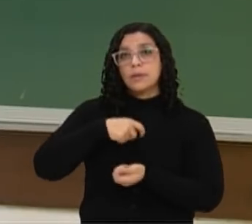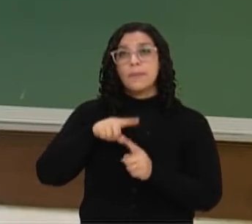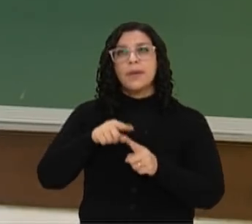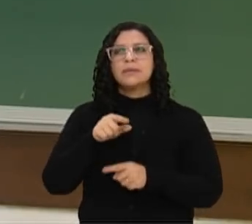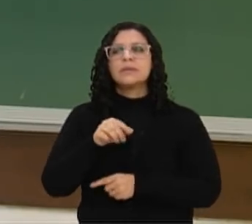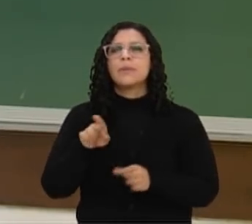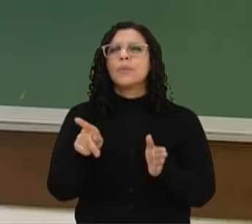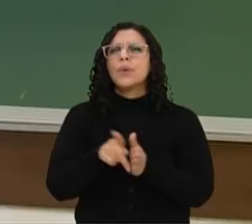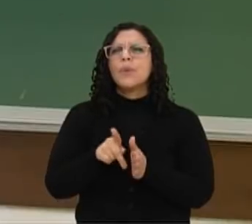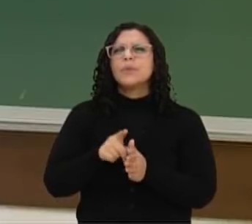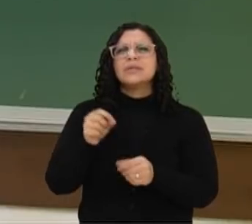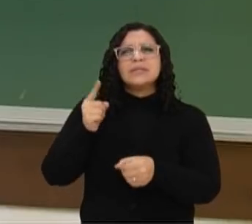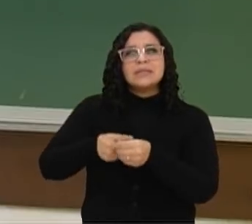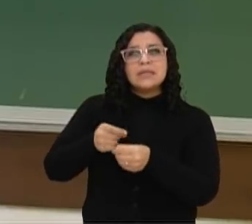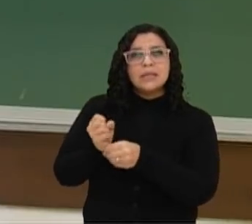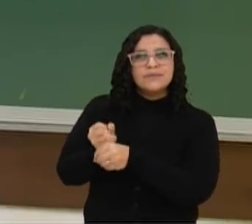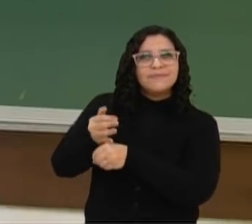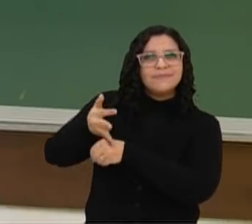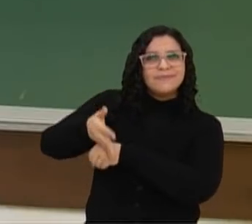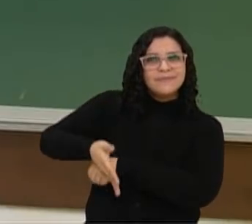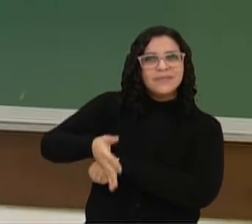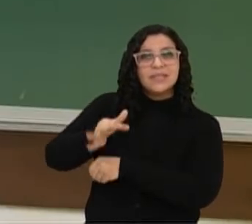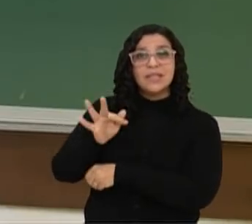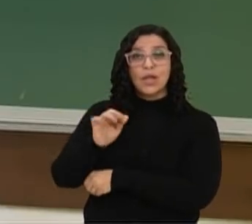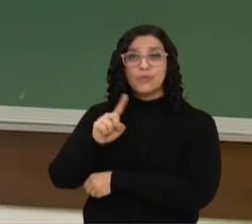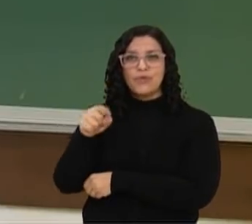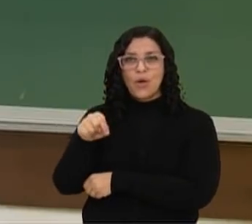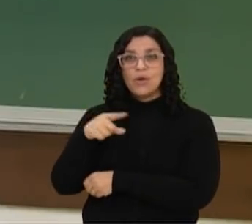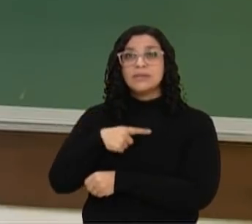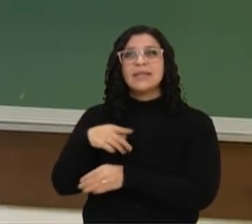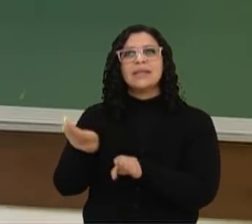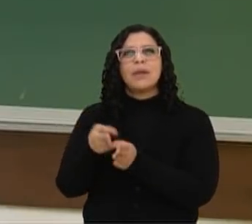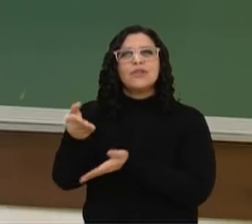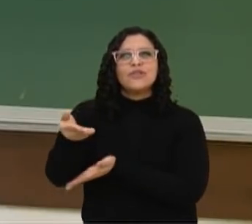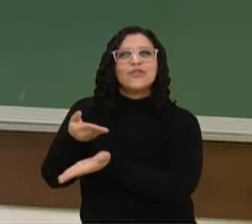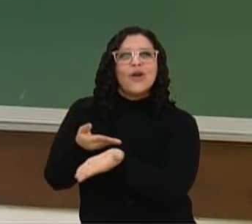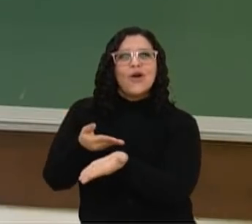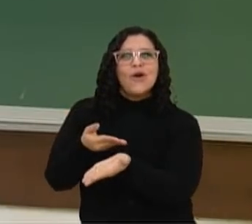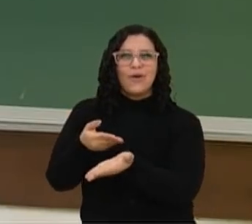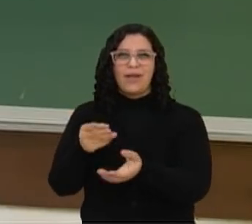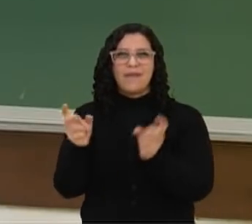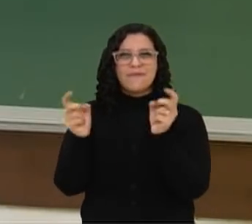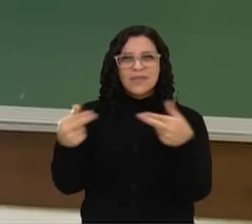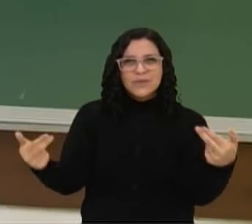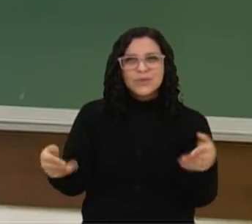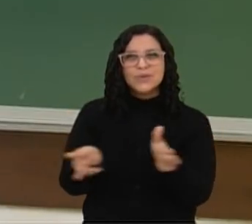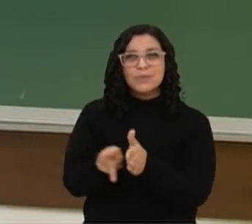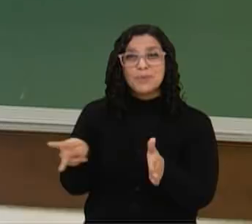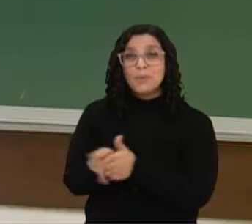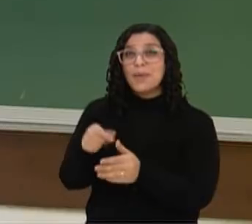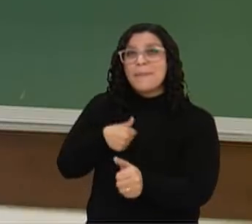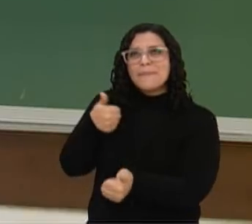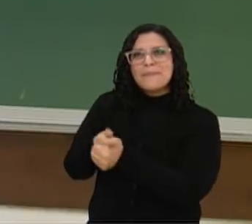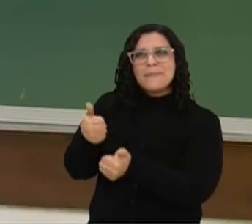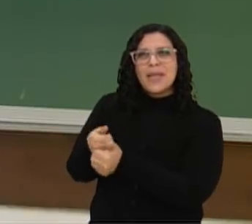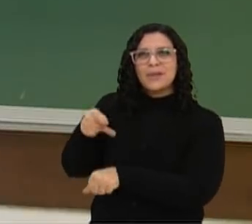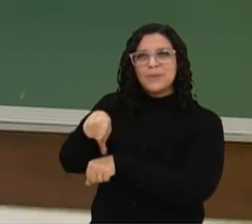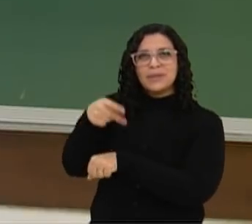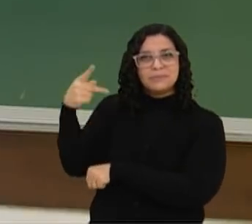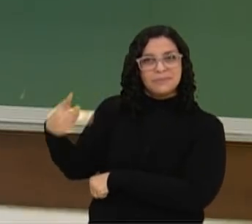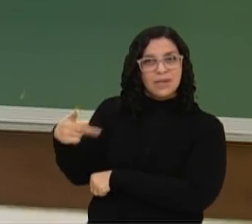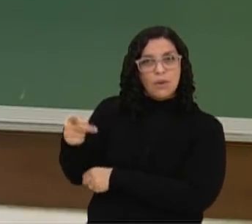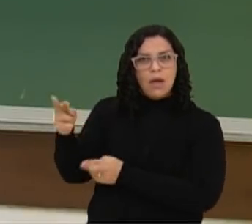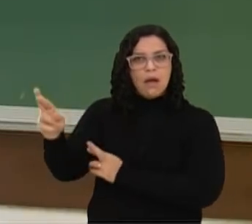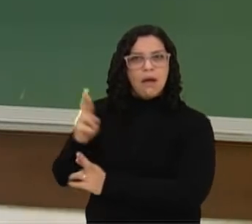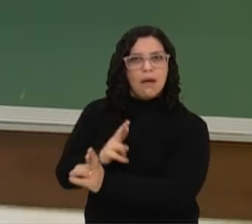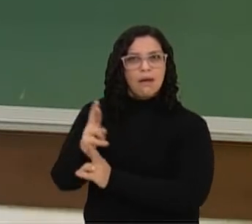na região de Foz do Iguaçu, a questão do comércio pela troca, que é feito com o país vizinho ali, né? As relações ali,